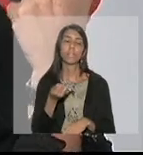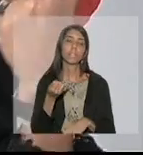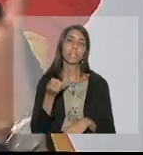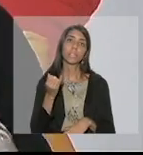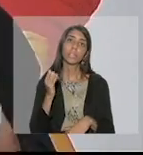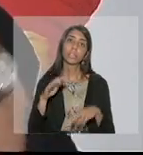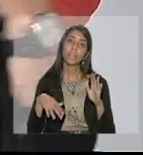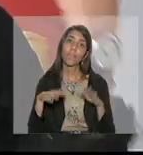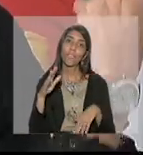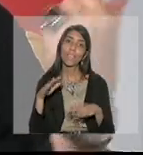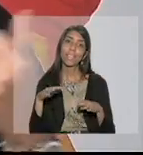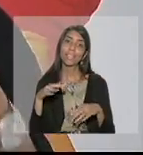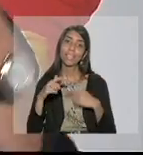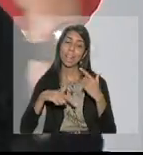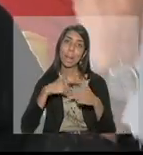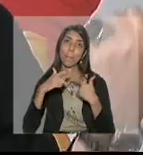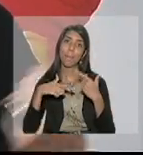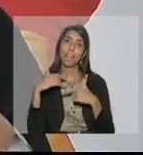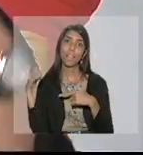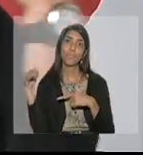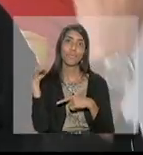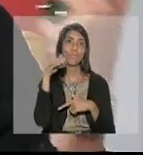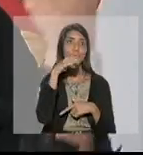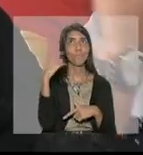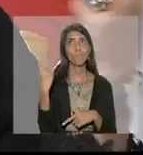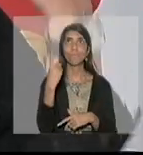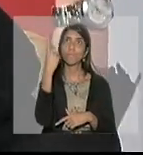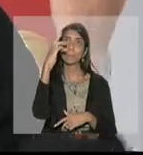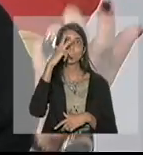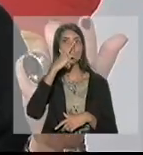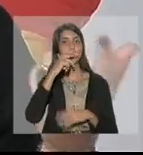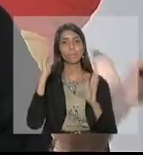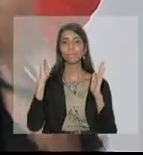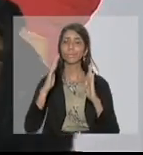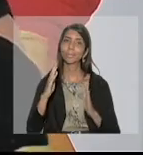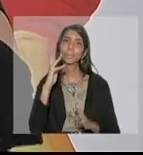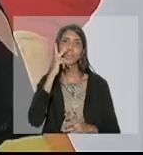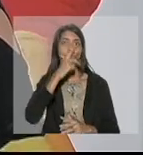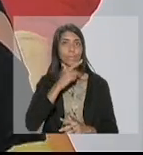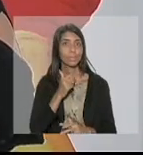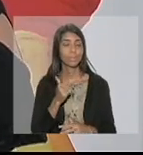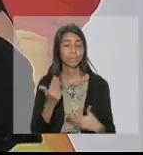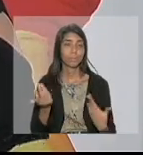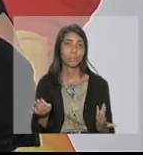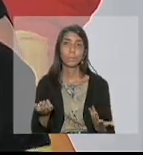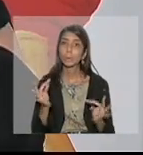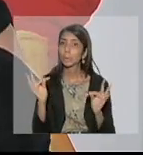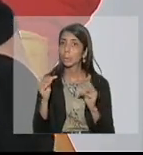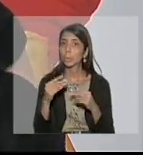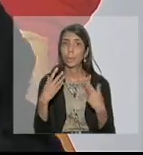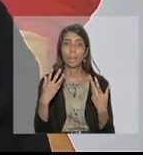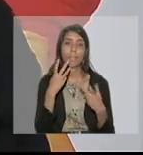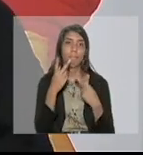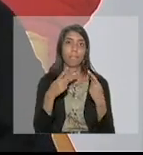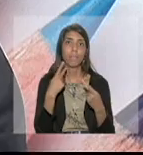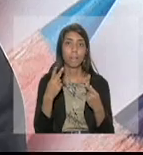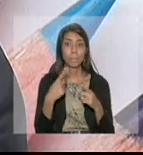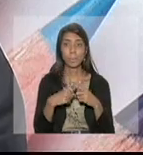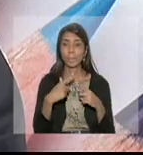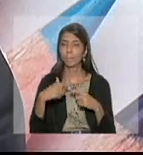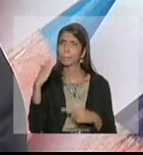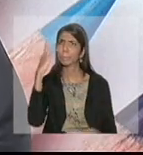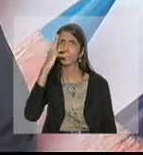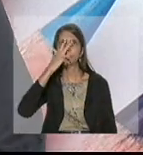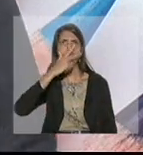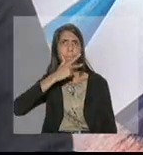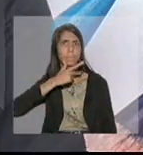como a aeromoça belíssima, alta, né? Sensual, dentro do estereótipo, né? Que todo mundo estava falando. Porque esse